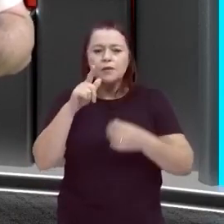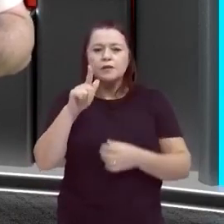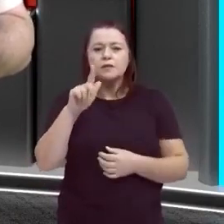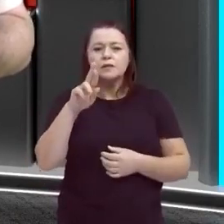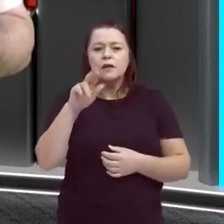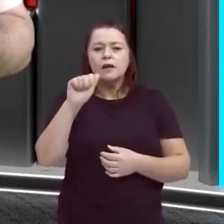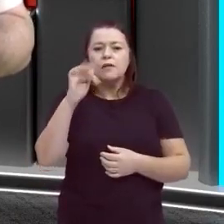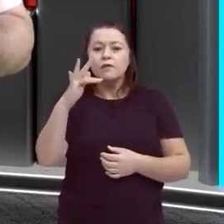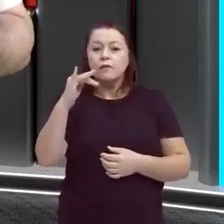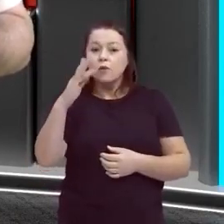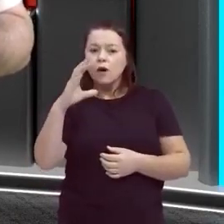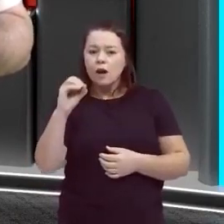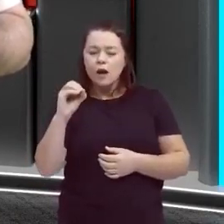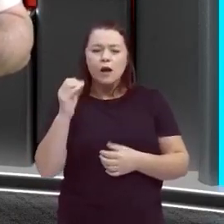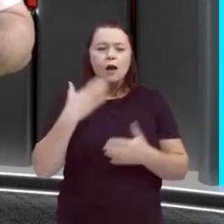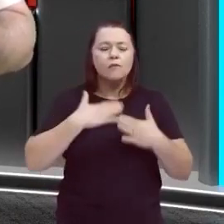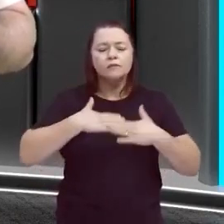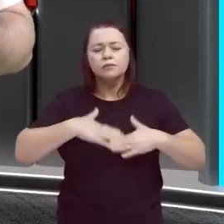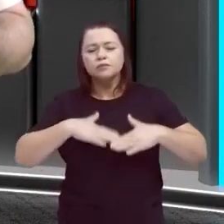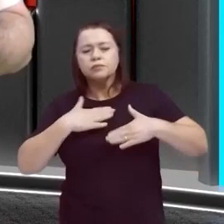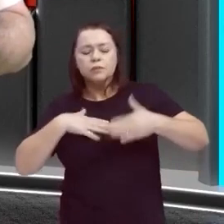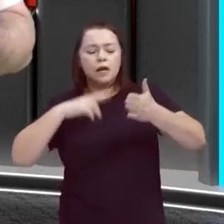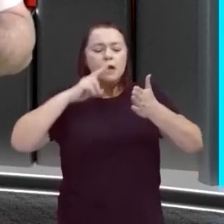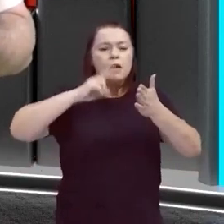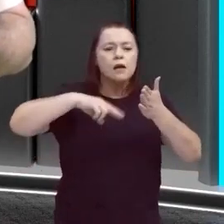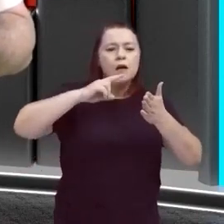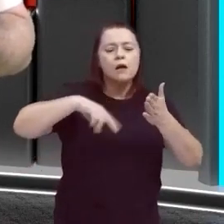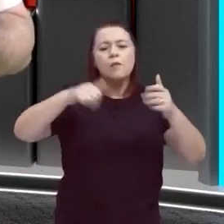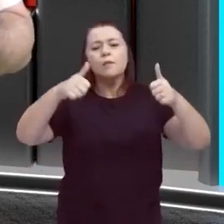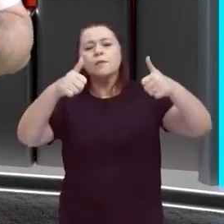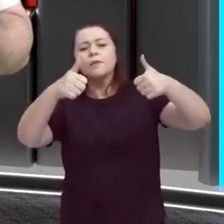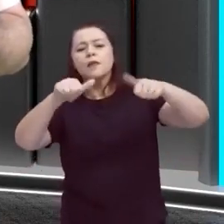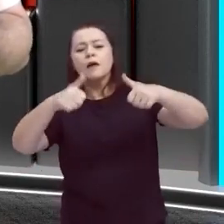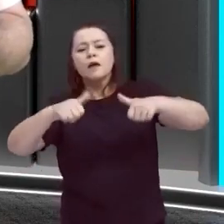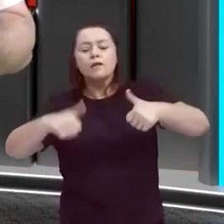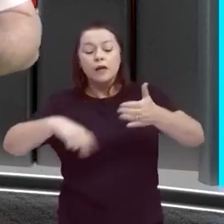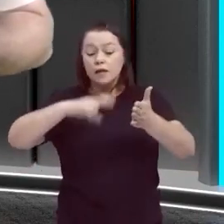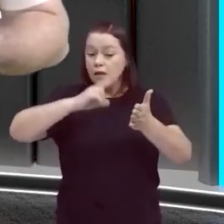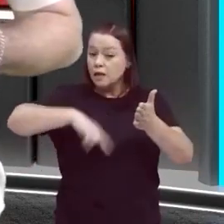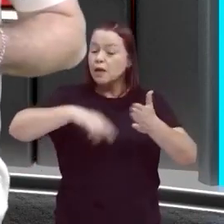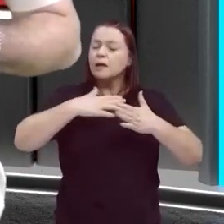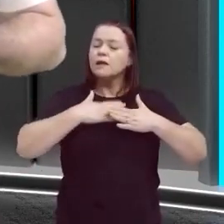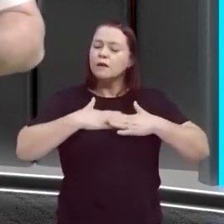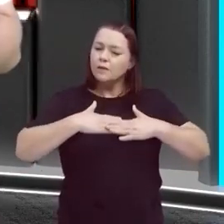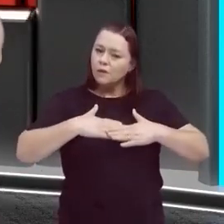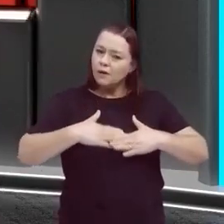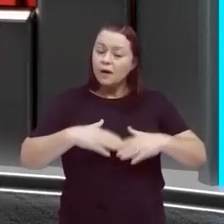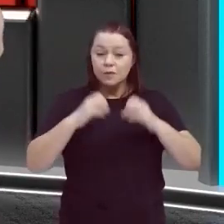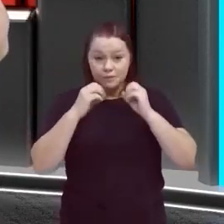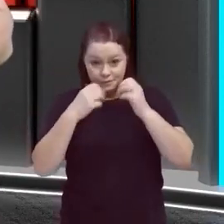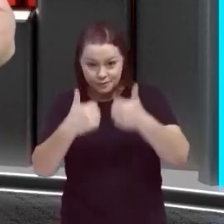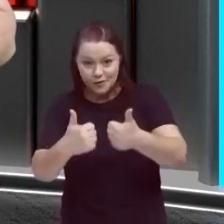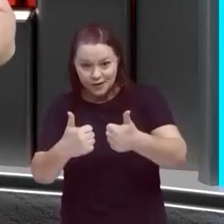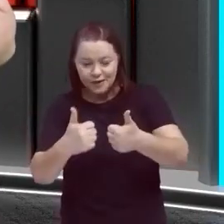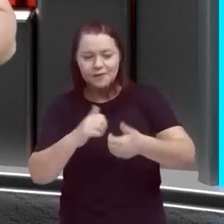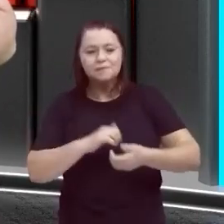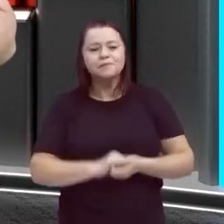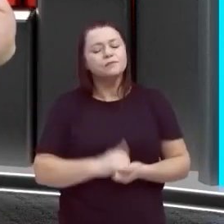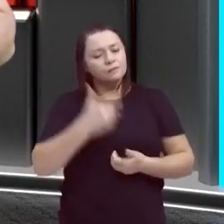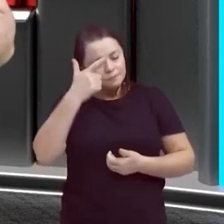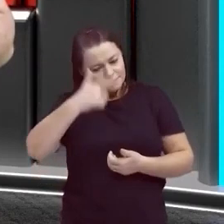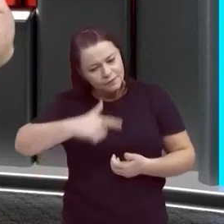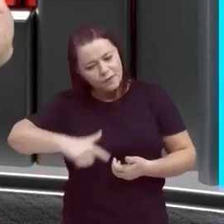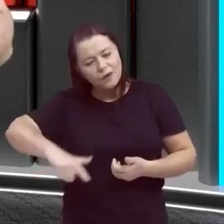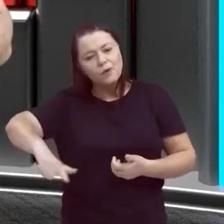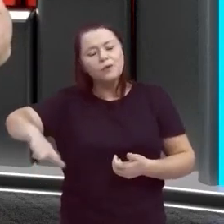dele com bastante calma, tá certo? Leia o gráfico com calma. Muito bem. Dando prosseguimento ao